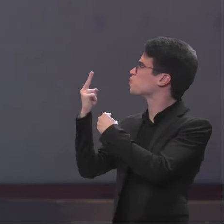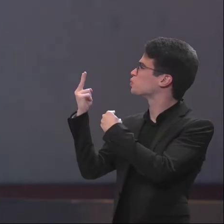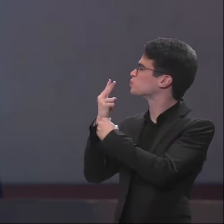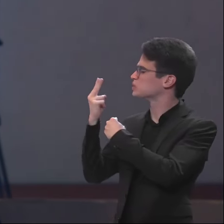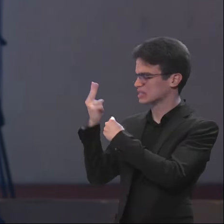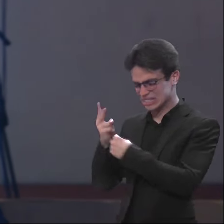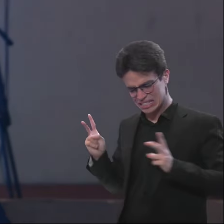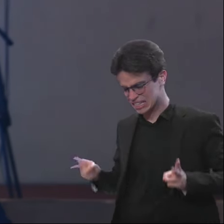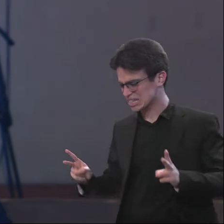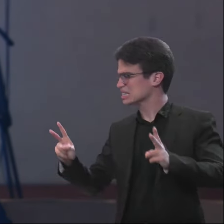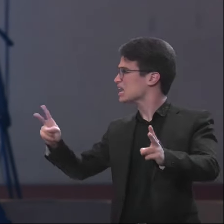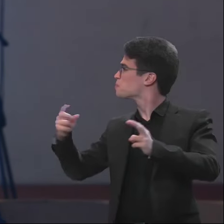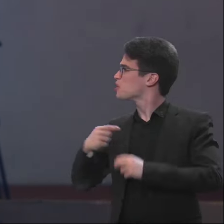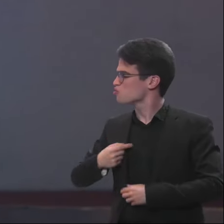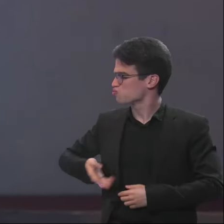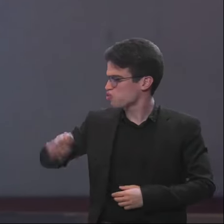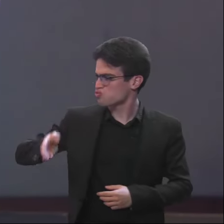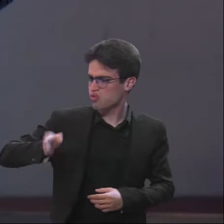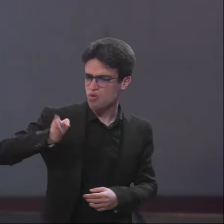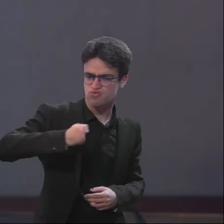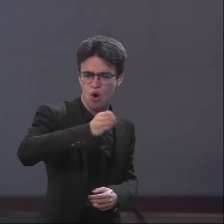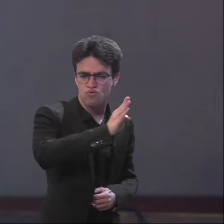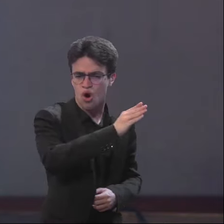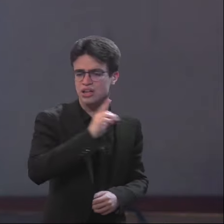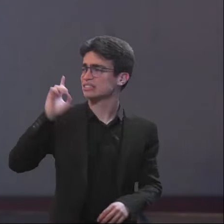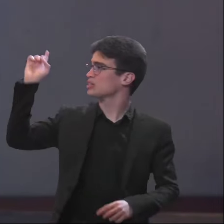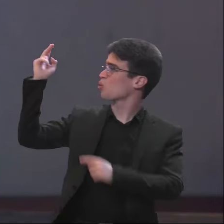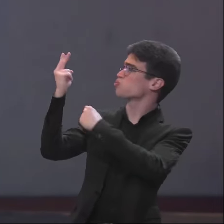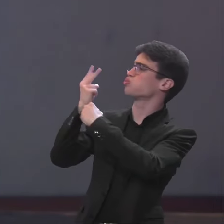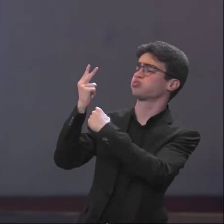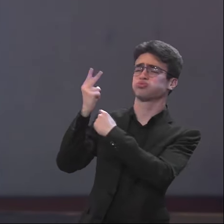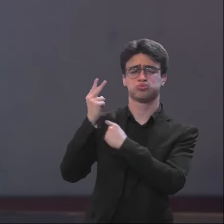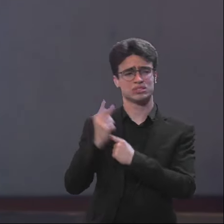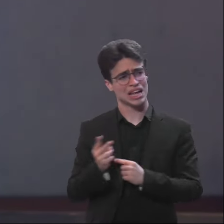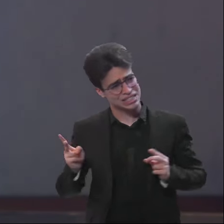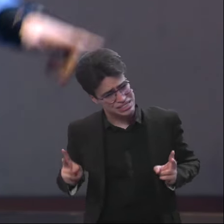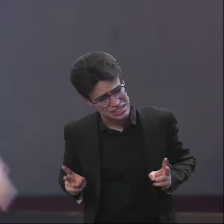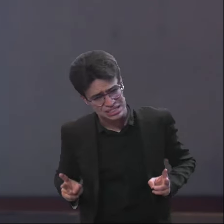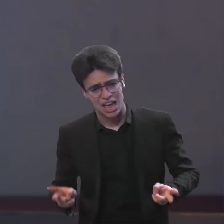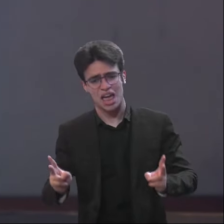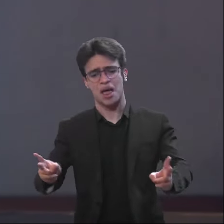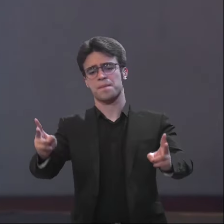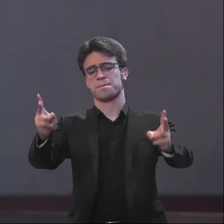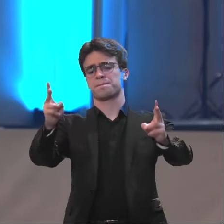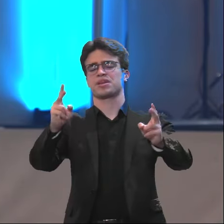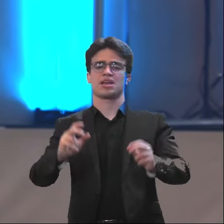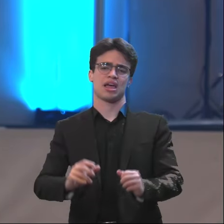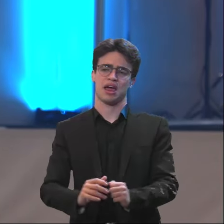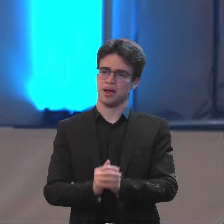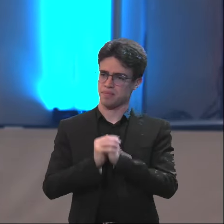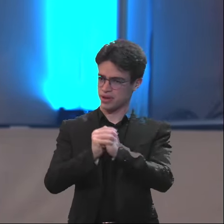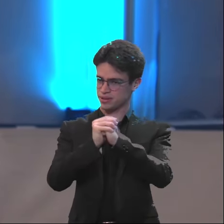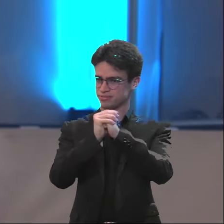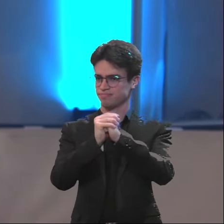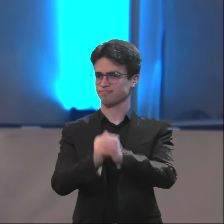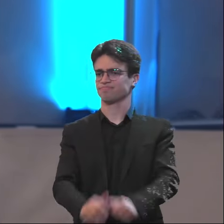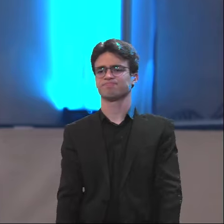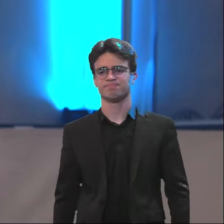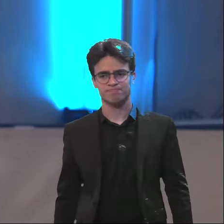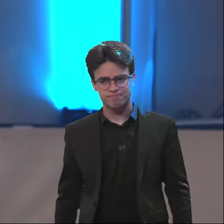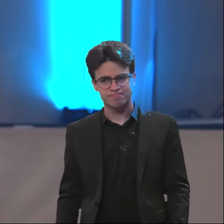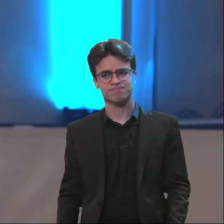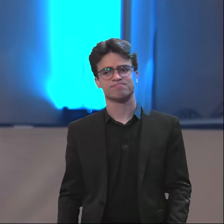minha saída e a minha entrada para todos sempre. Amém. Ele está